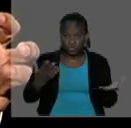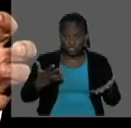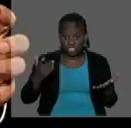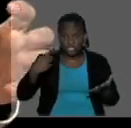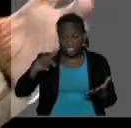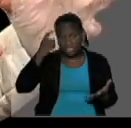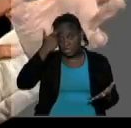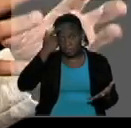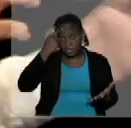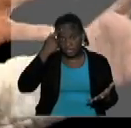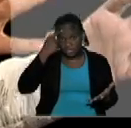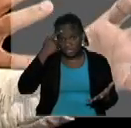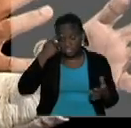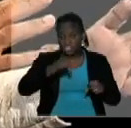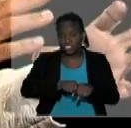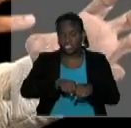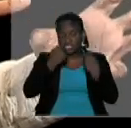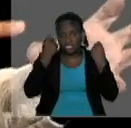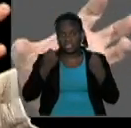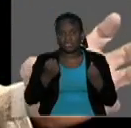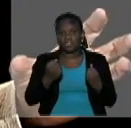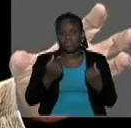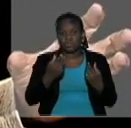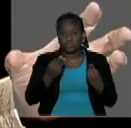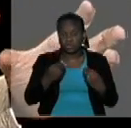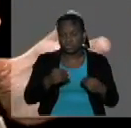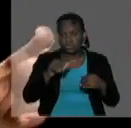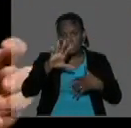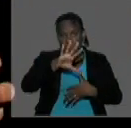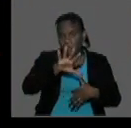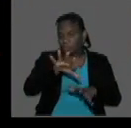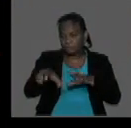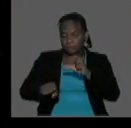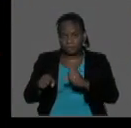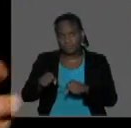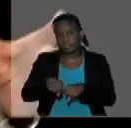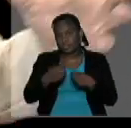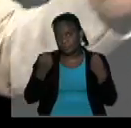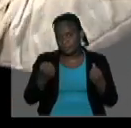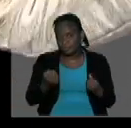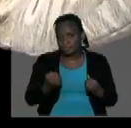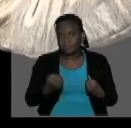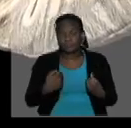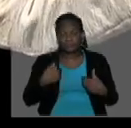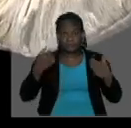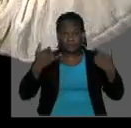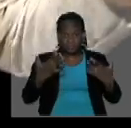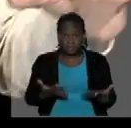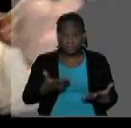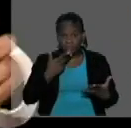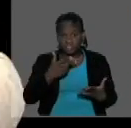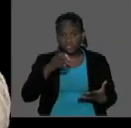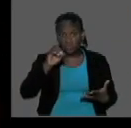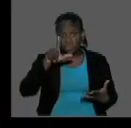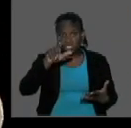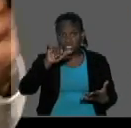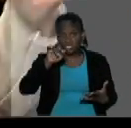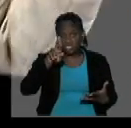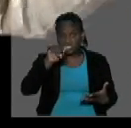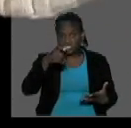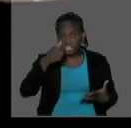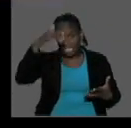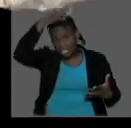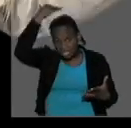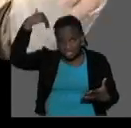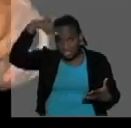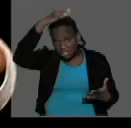na cabeça o estrago que o colonialismo fez. Eu tenho dito que chamam de Ialorixá, de